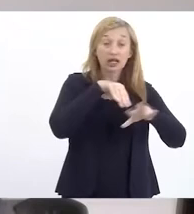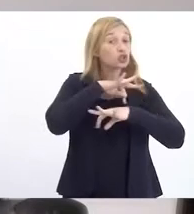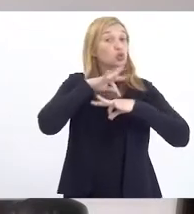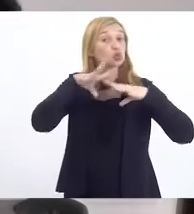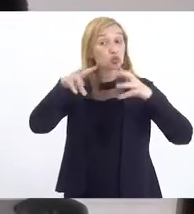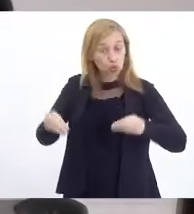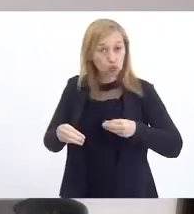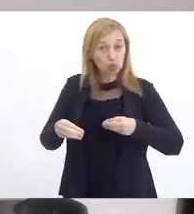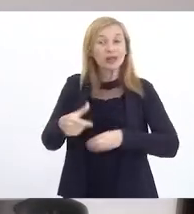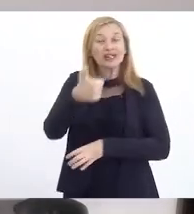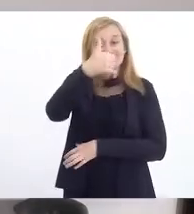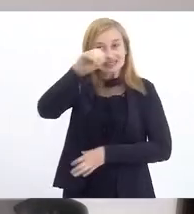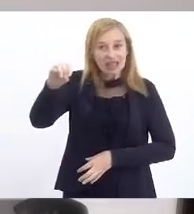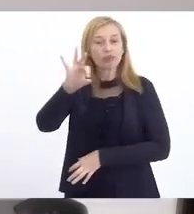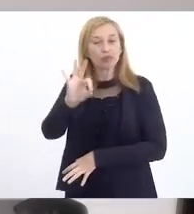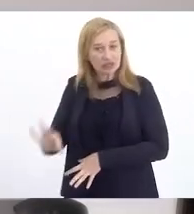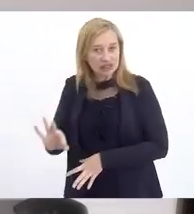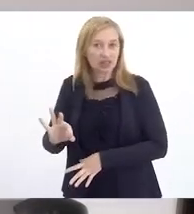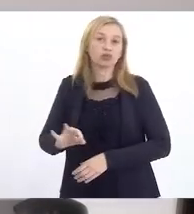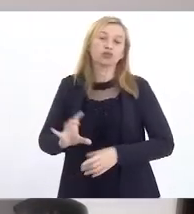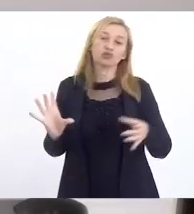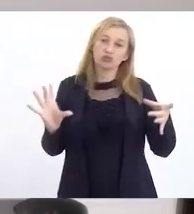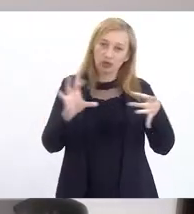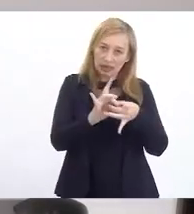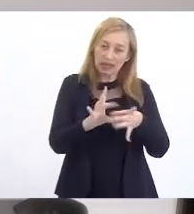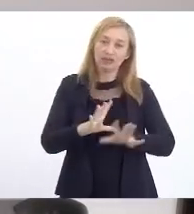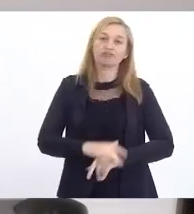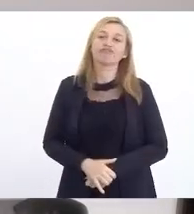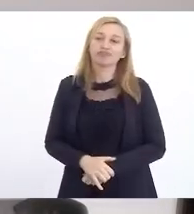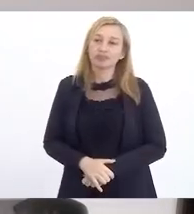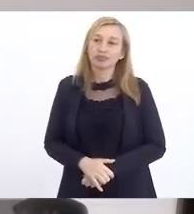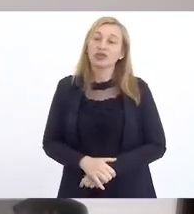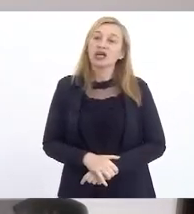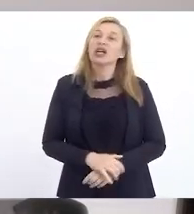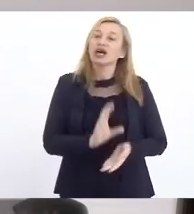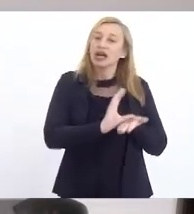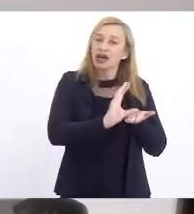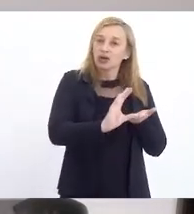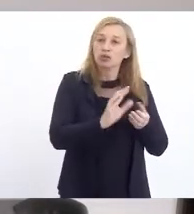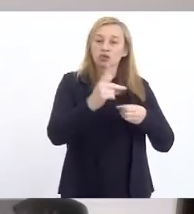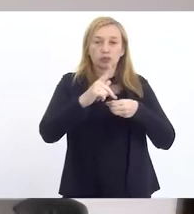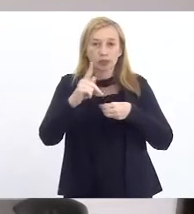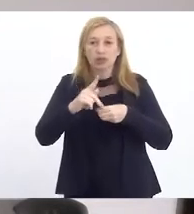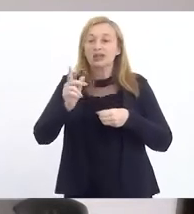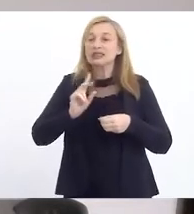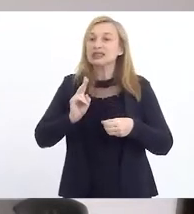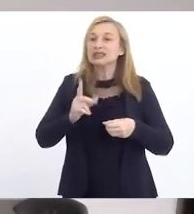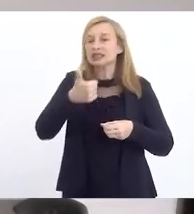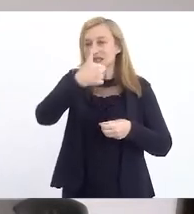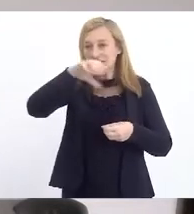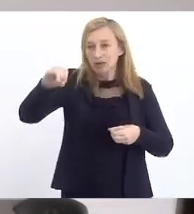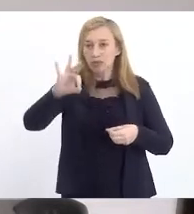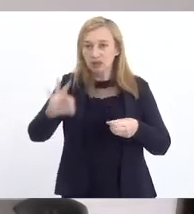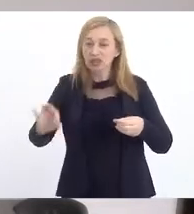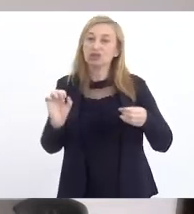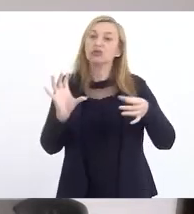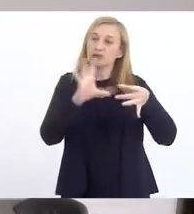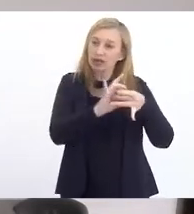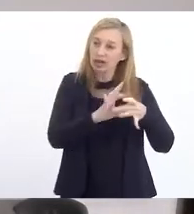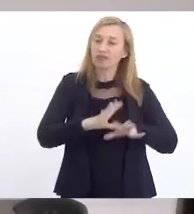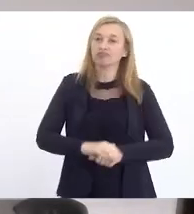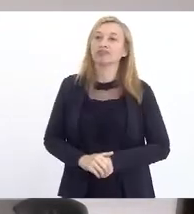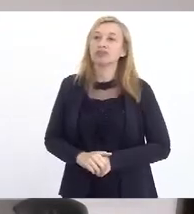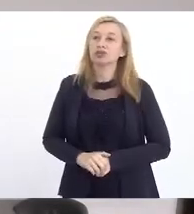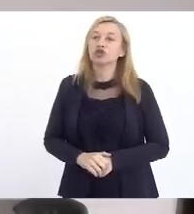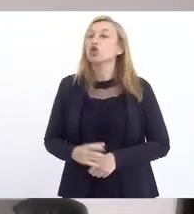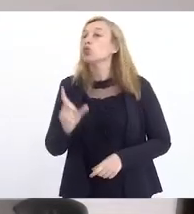vinculado, 100% vinculado. Recurso do ROED-PE está 100% vinculado. E